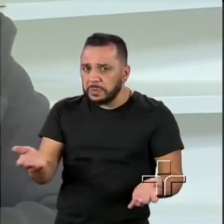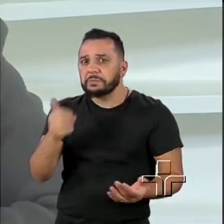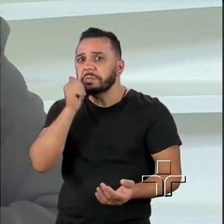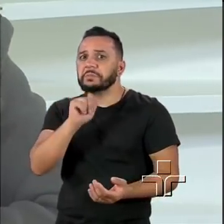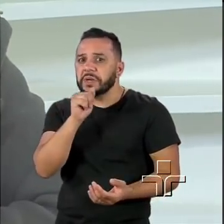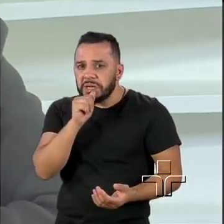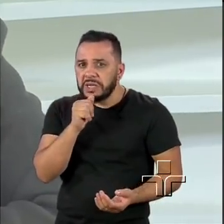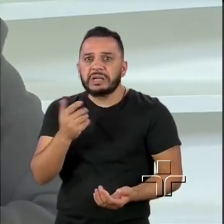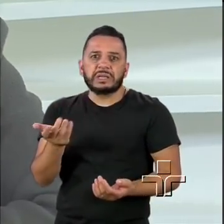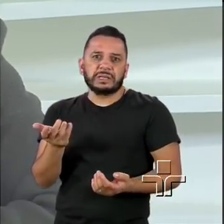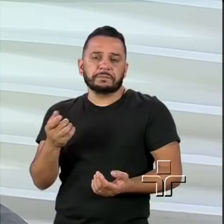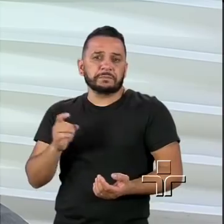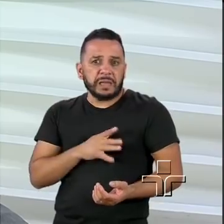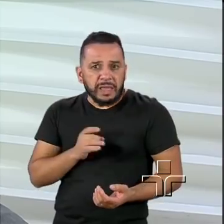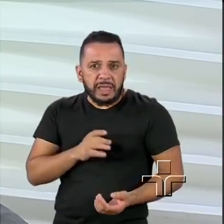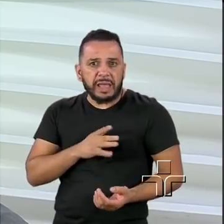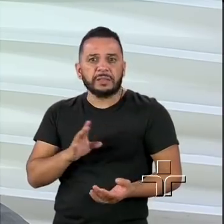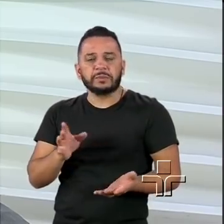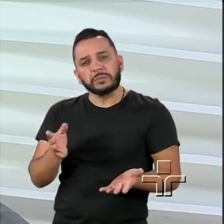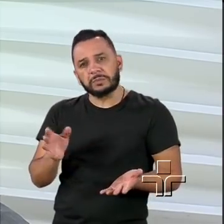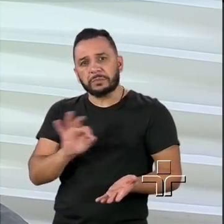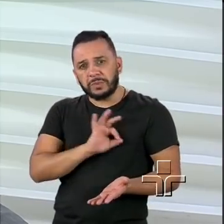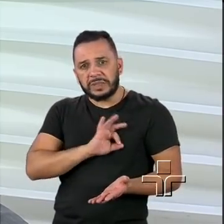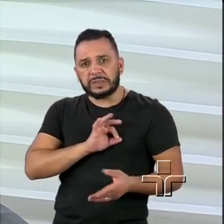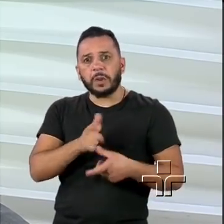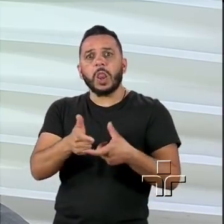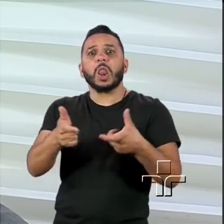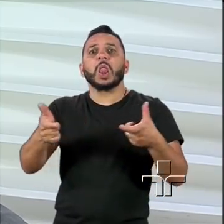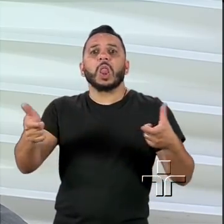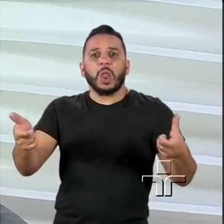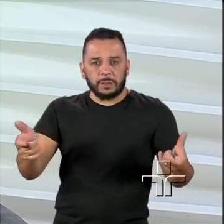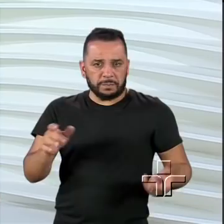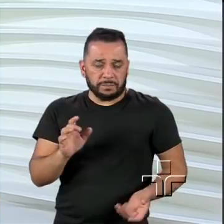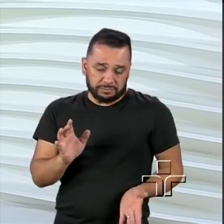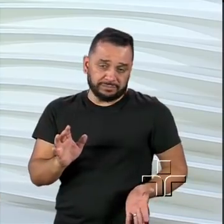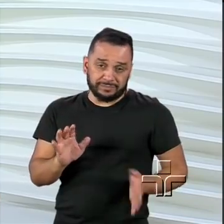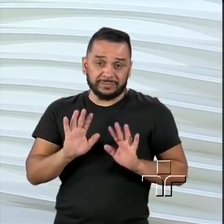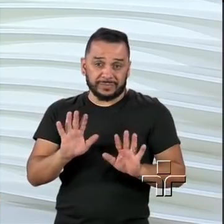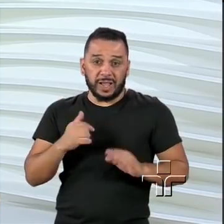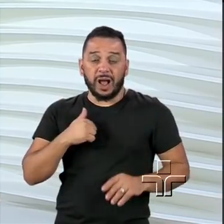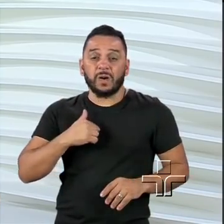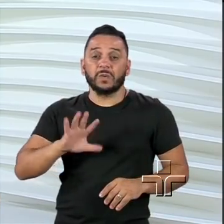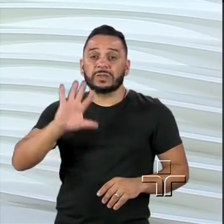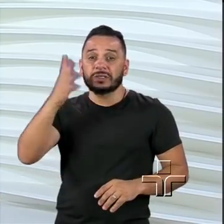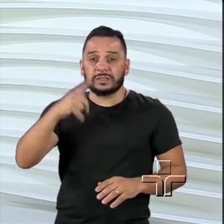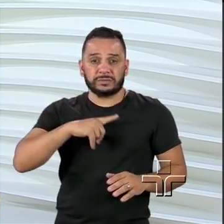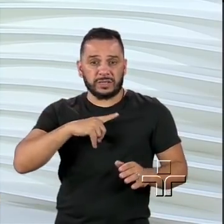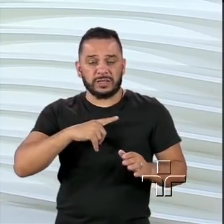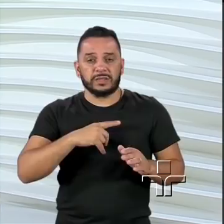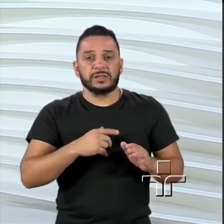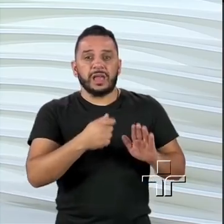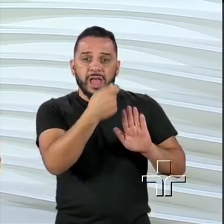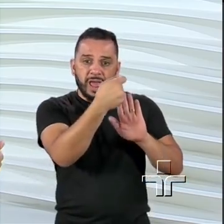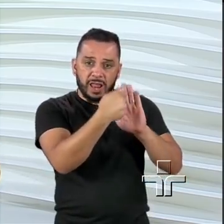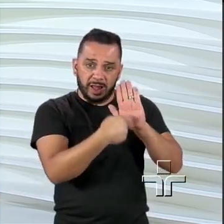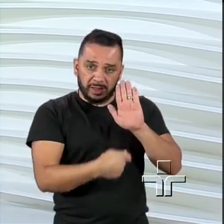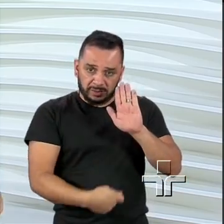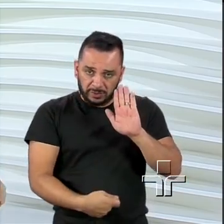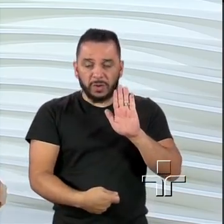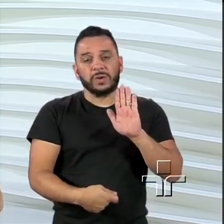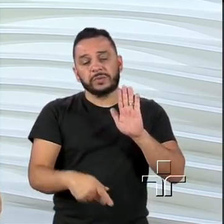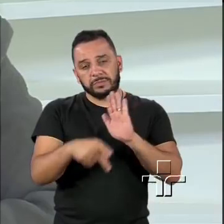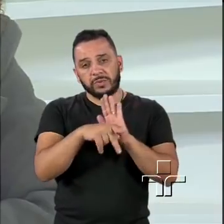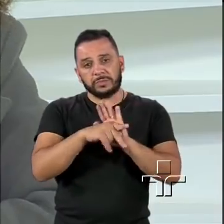da periferia do estado de São Paulo. A gente teve agora, recentemente, o relatório da ouvidoria da Polícia do Estado de